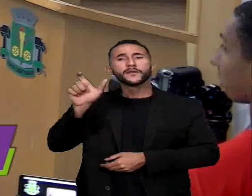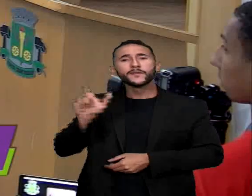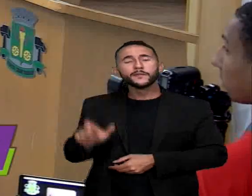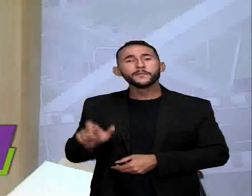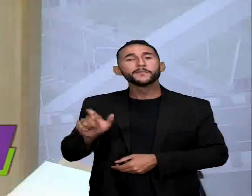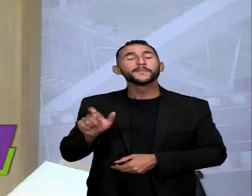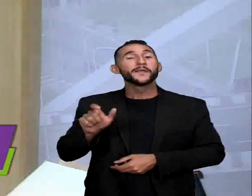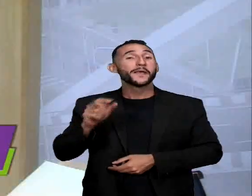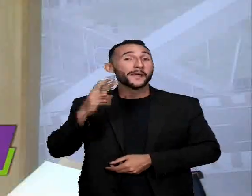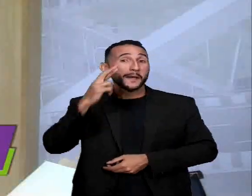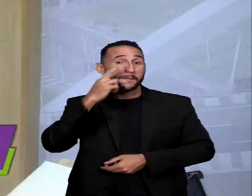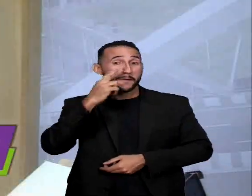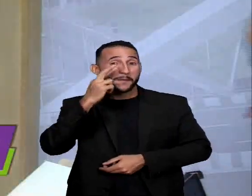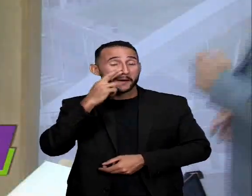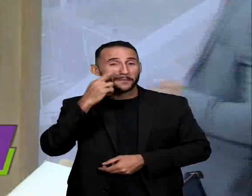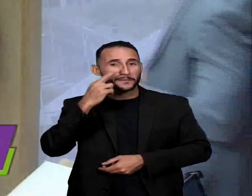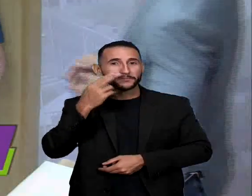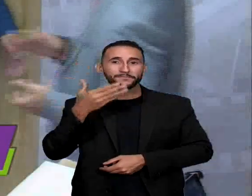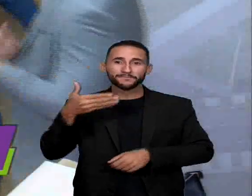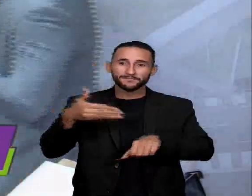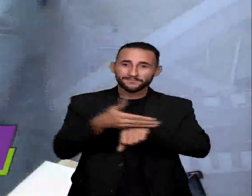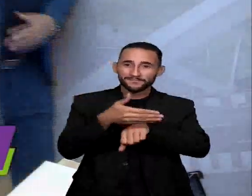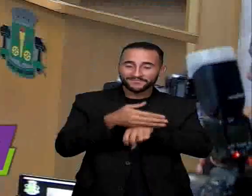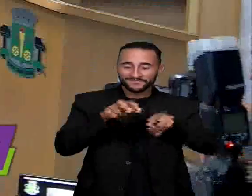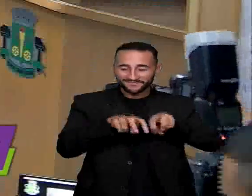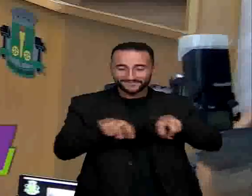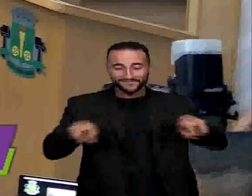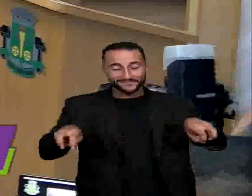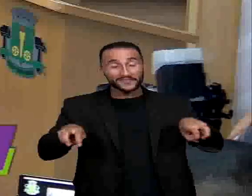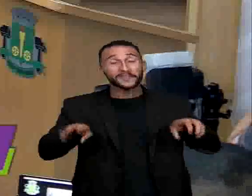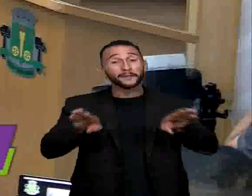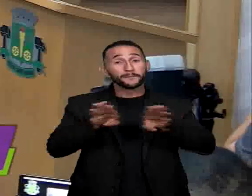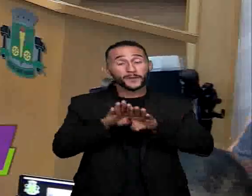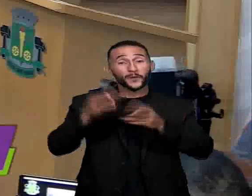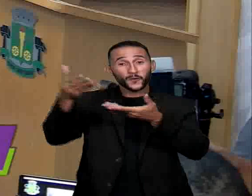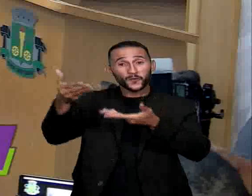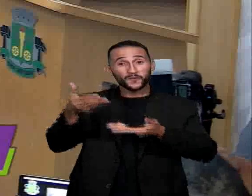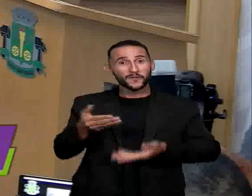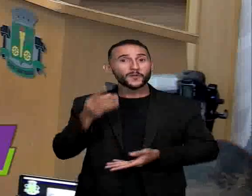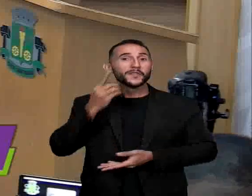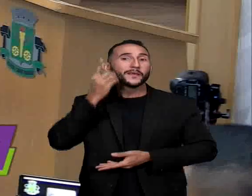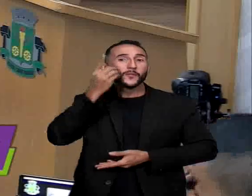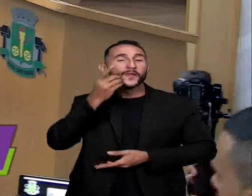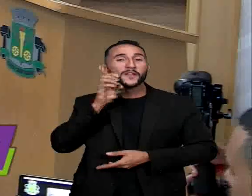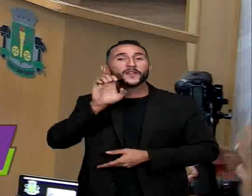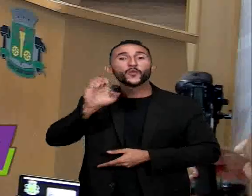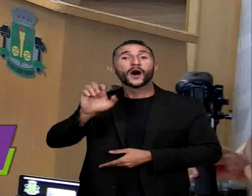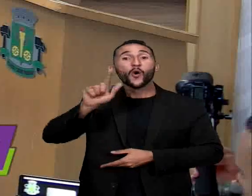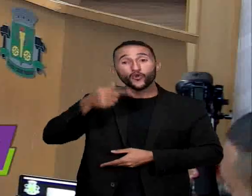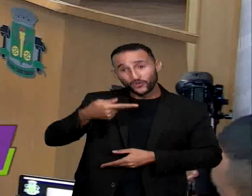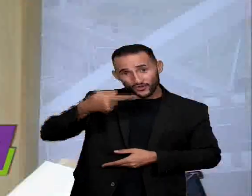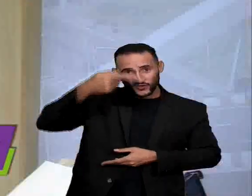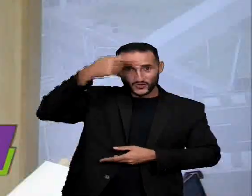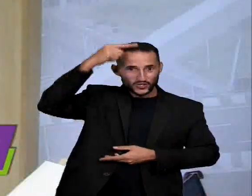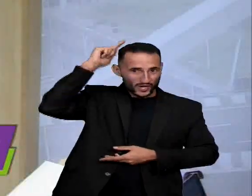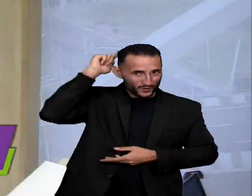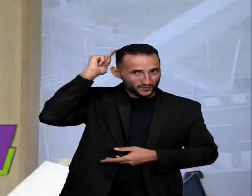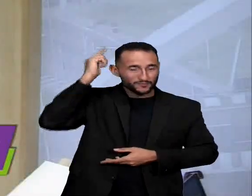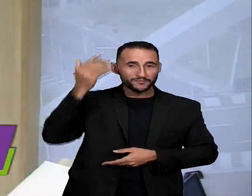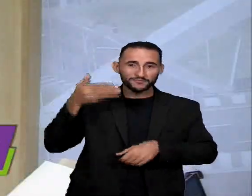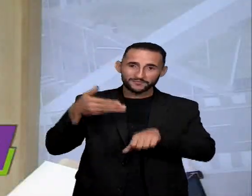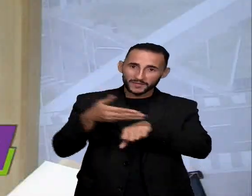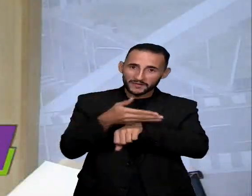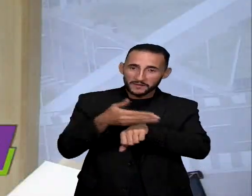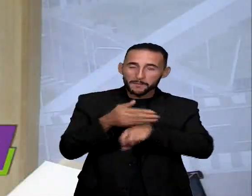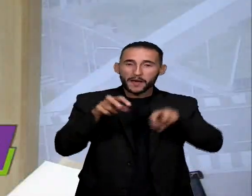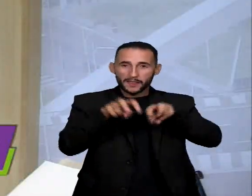Silva fazer parte da mesa convido excelentíssimo deputado estadual Gerson pessoa para